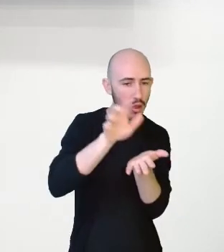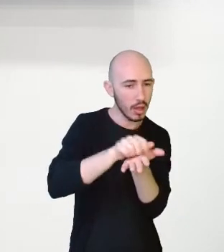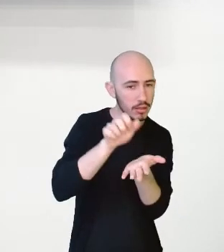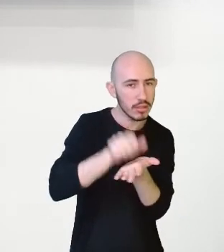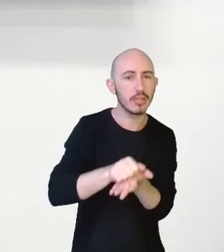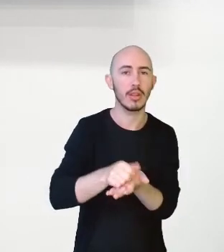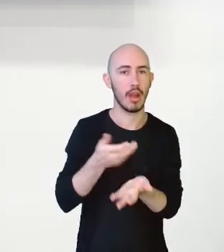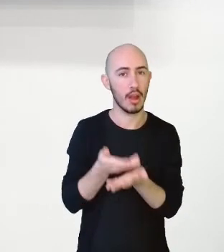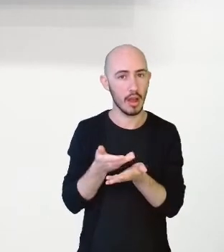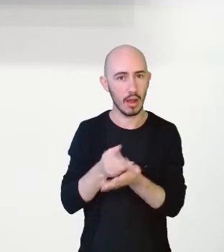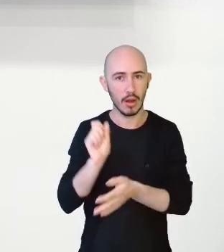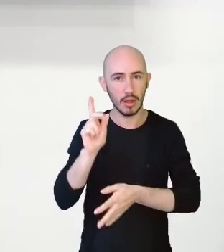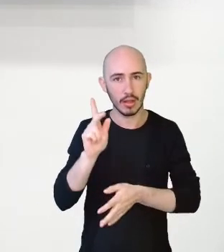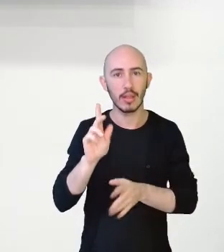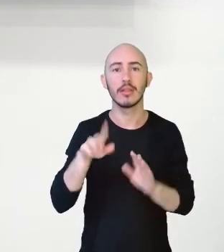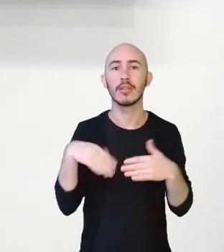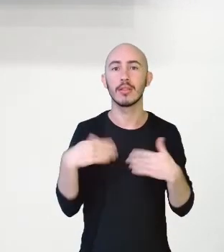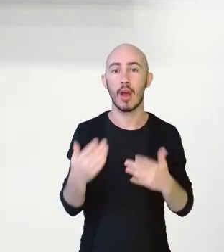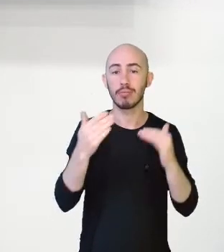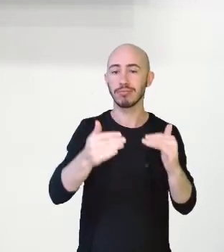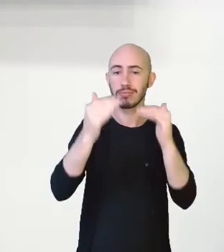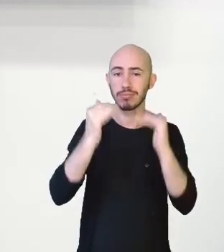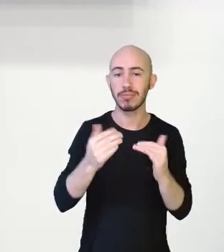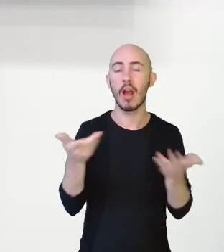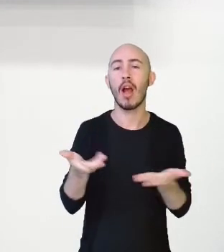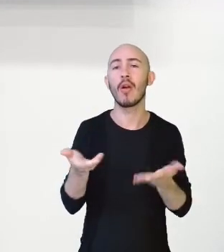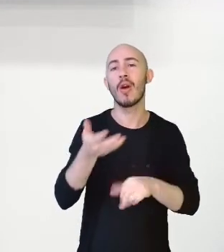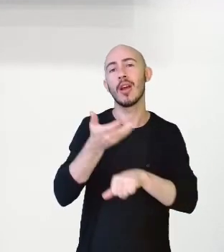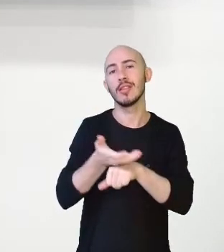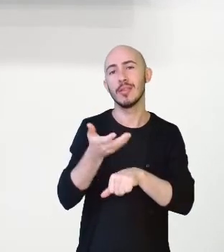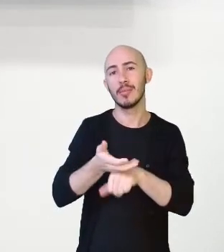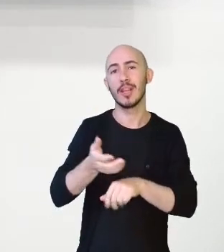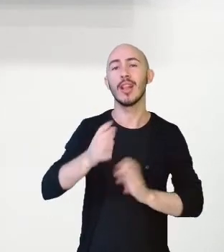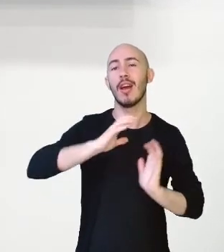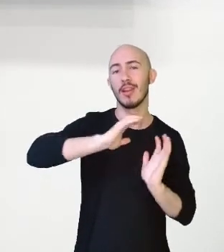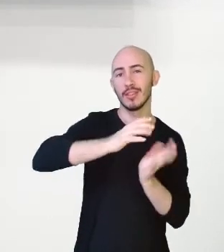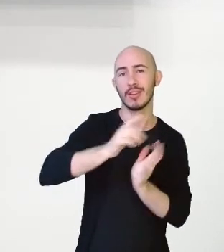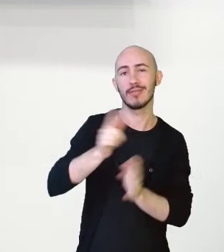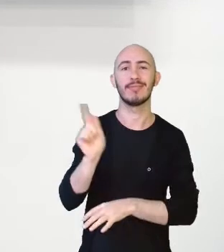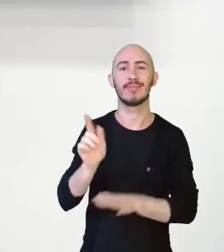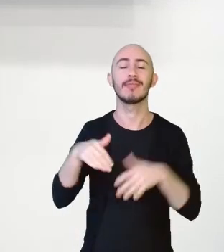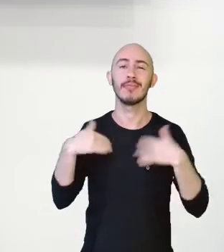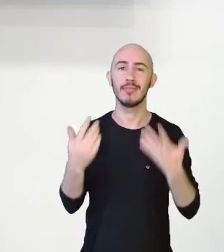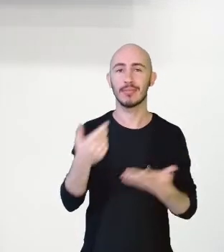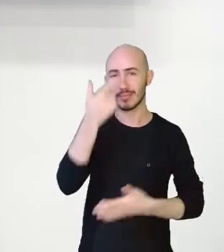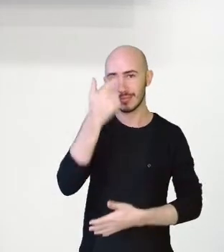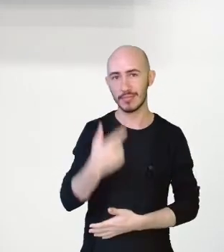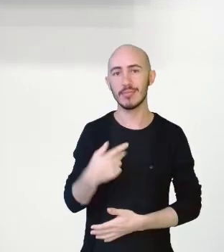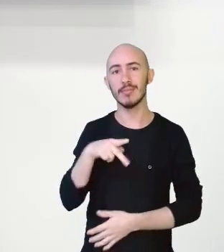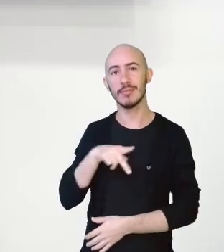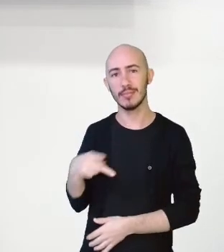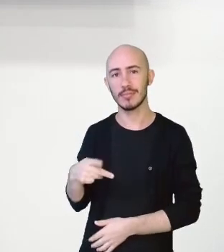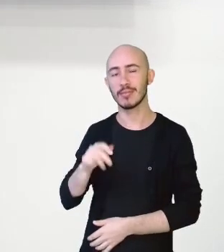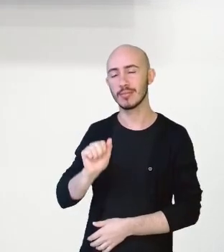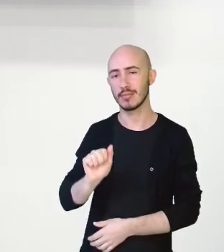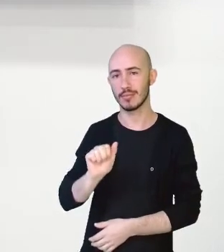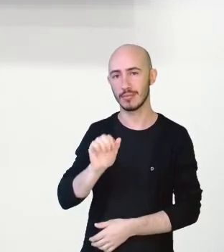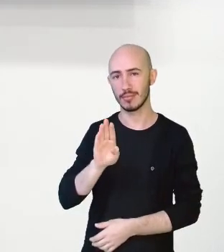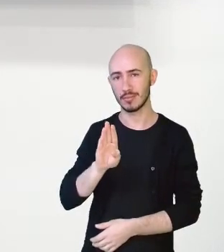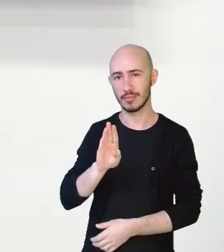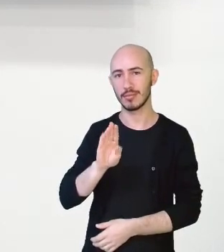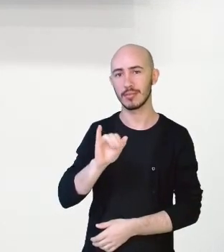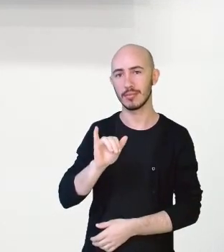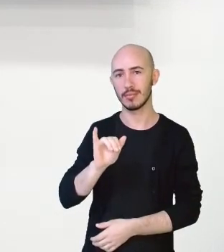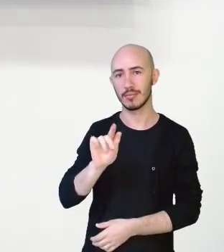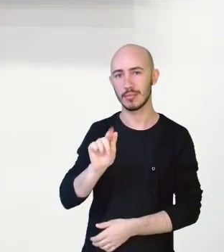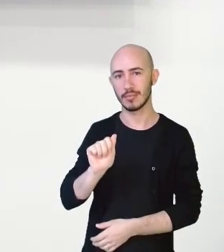agora você vai pular uma linhazinha e colocar agora geografia. Você já me conhece, eu sou a professora Abigail Viana e vamos trabalhar